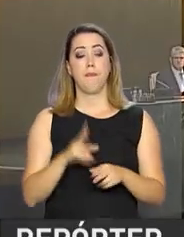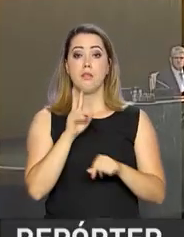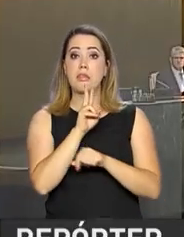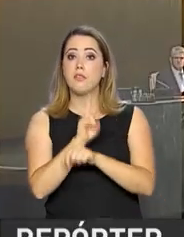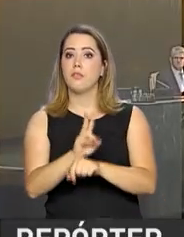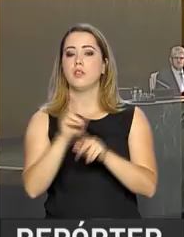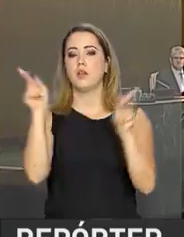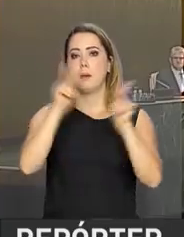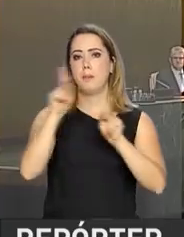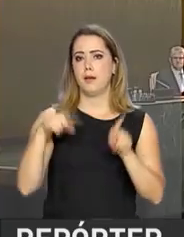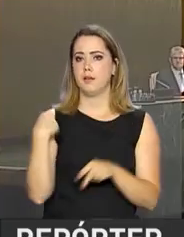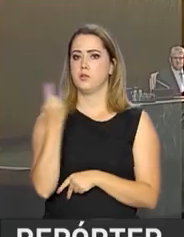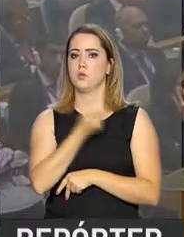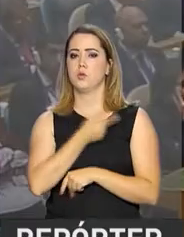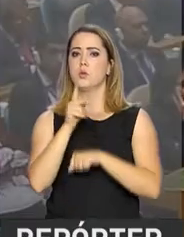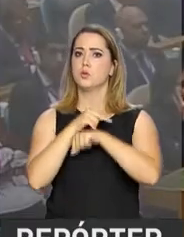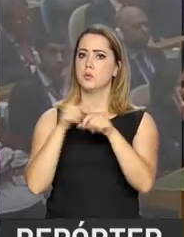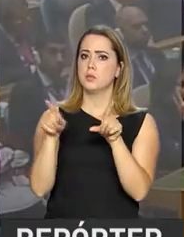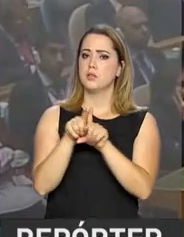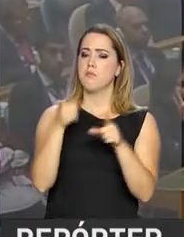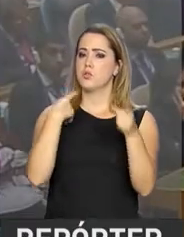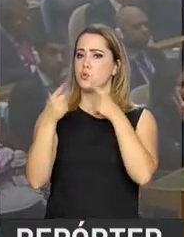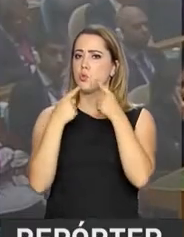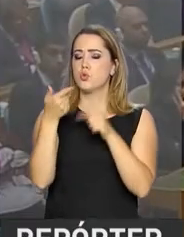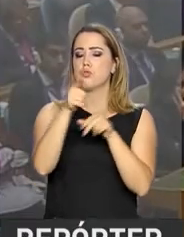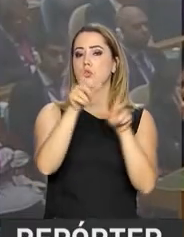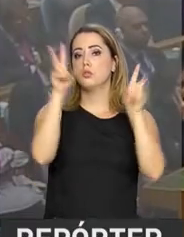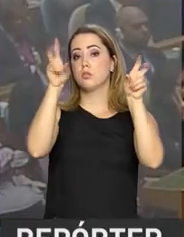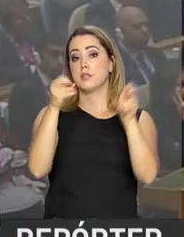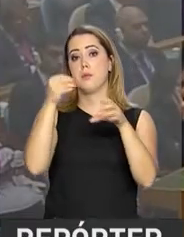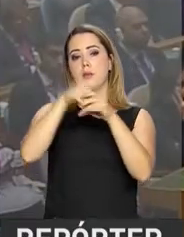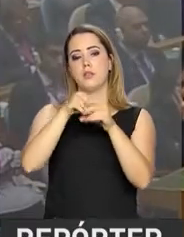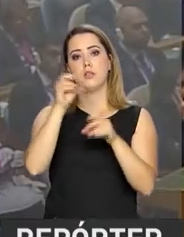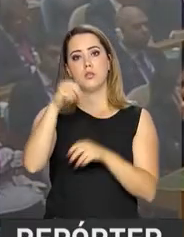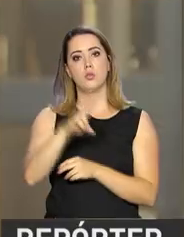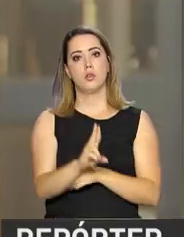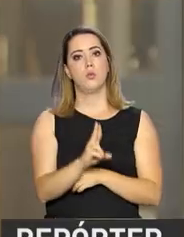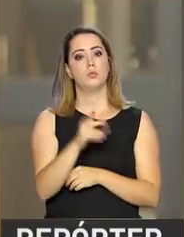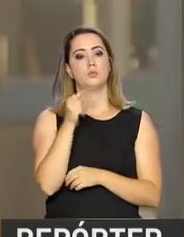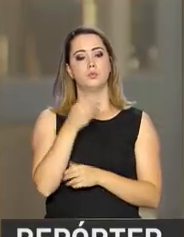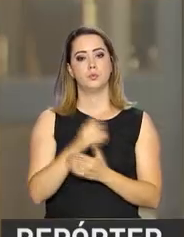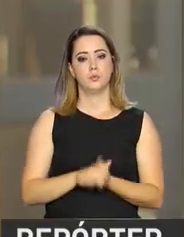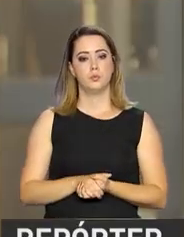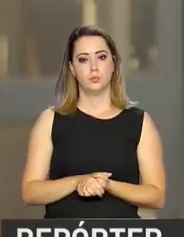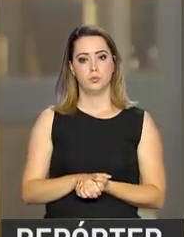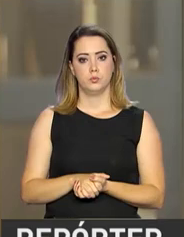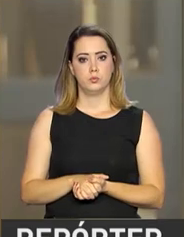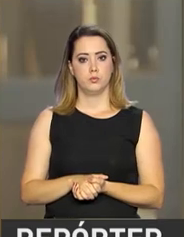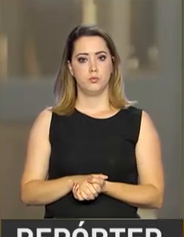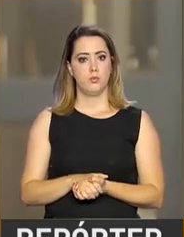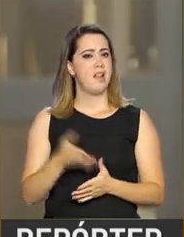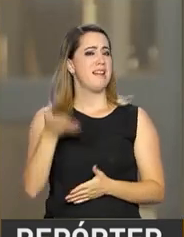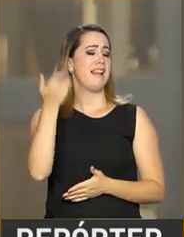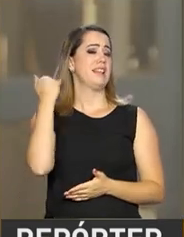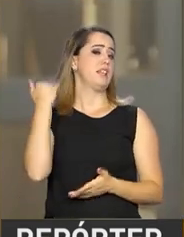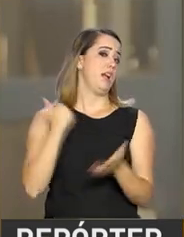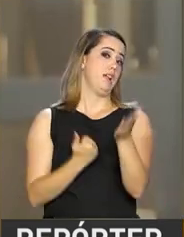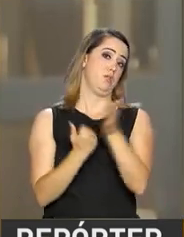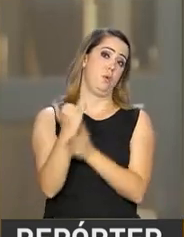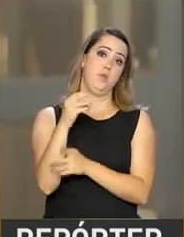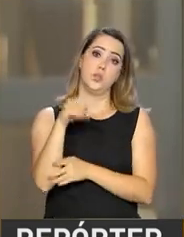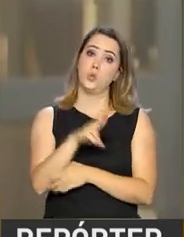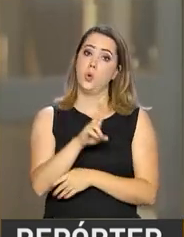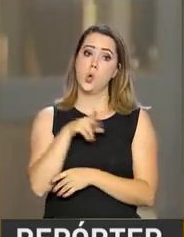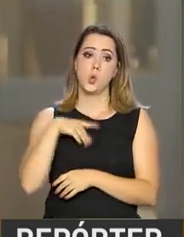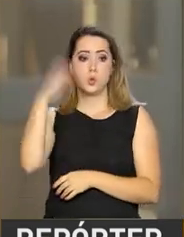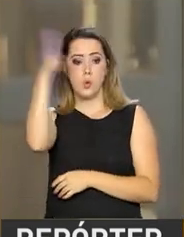paz no nosso país é protagonista no debate de outros assuntos dentro das nações unidas dessa fundação do organismo o brasil